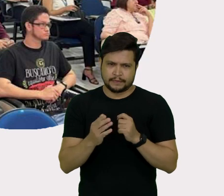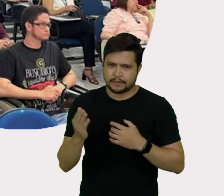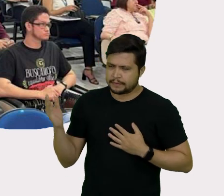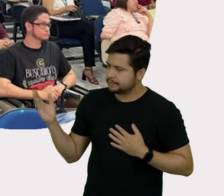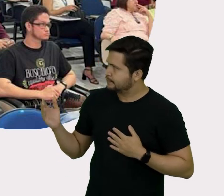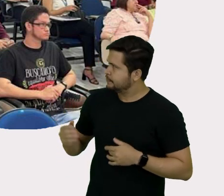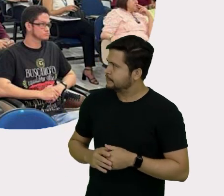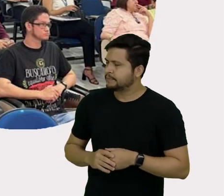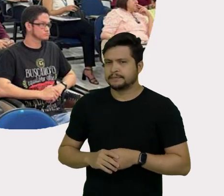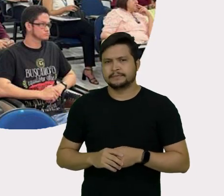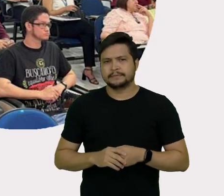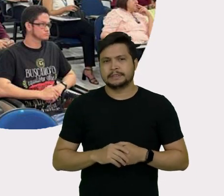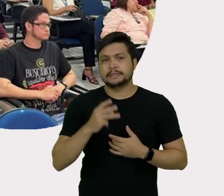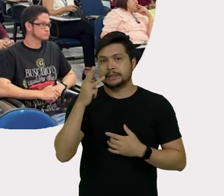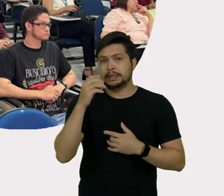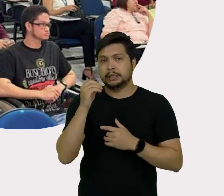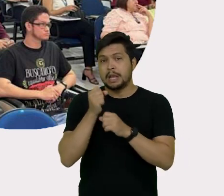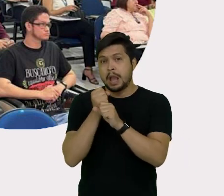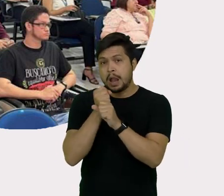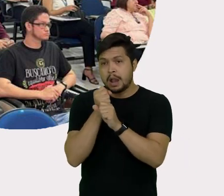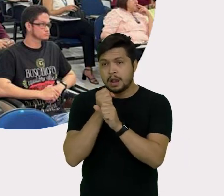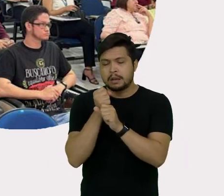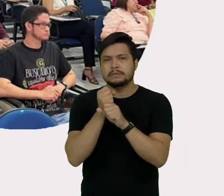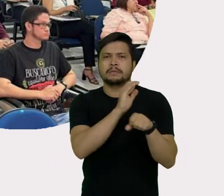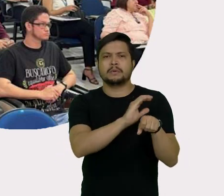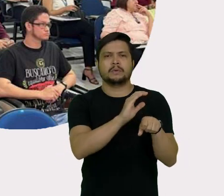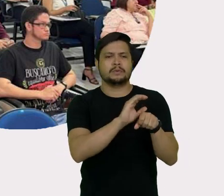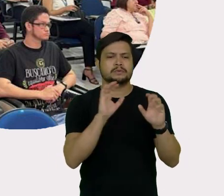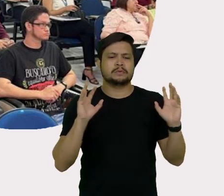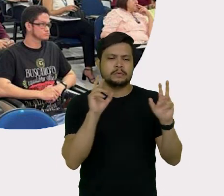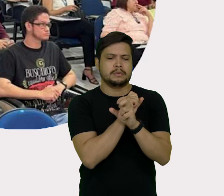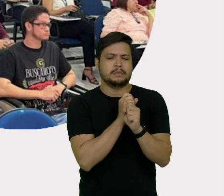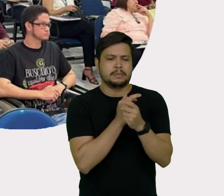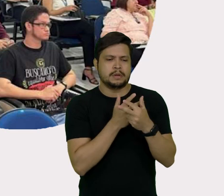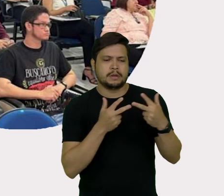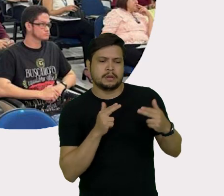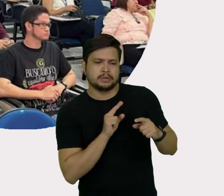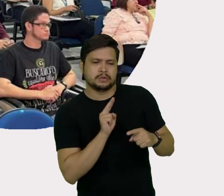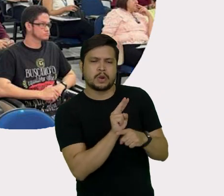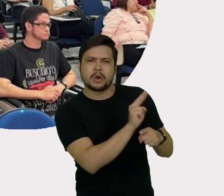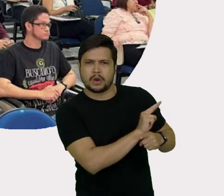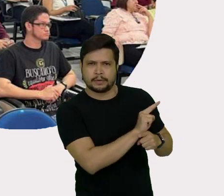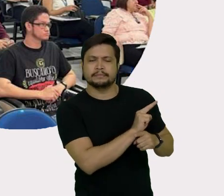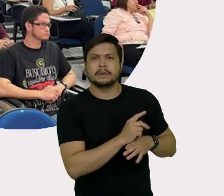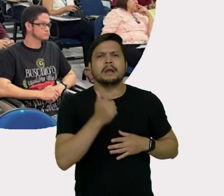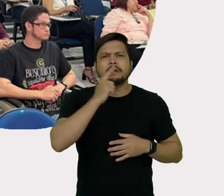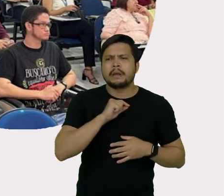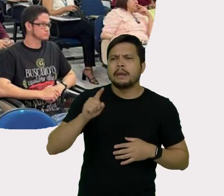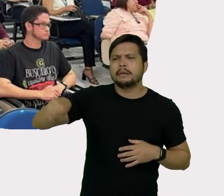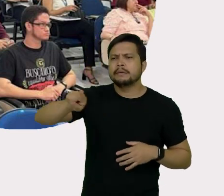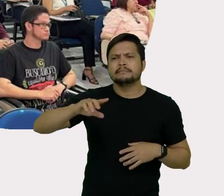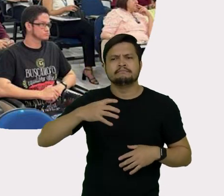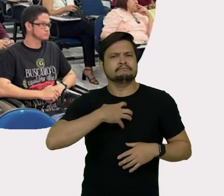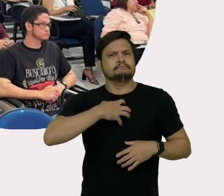desafios, primeira pergunta que eu faço é o seguinte: 30 anos de zootecnia. A quem nós